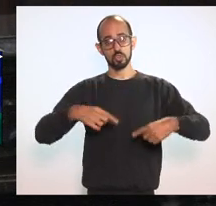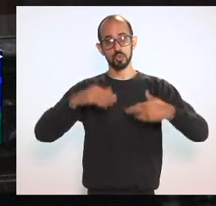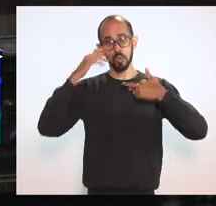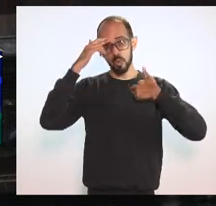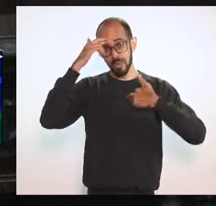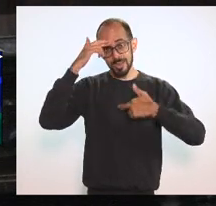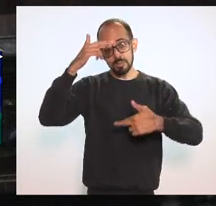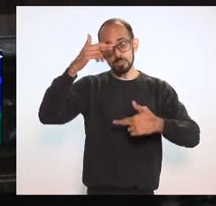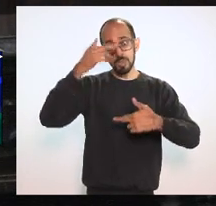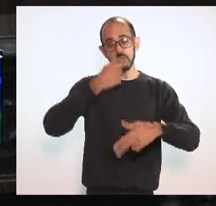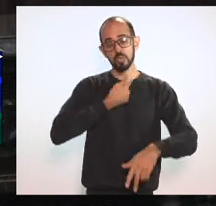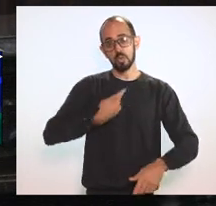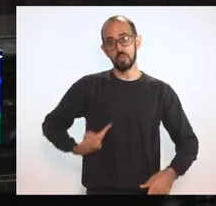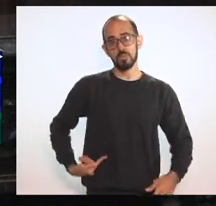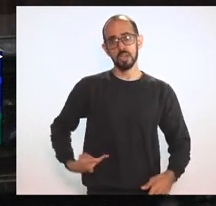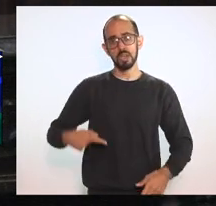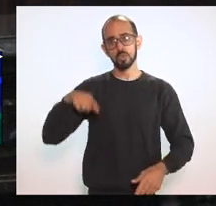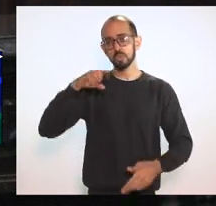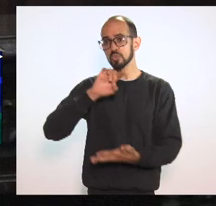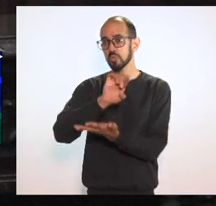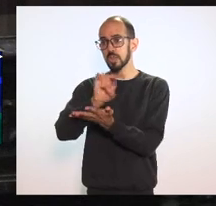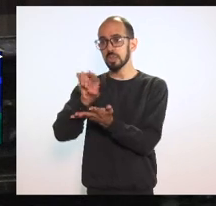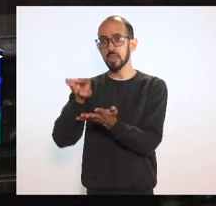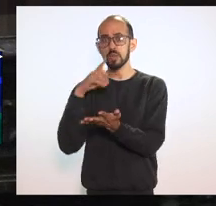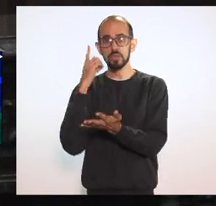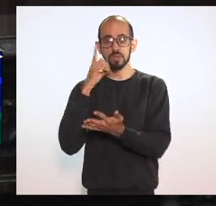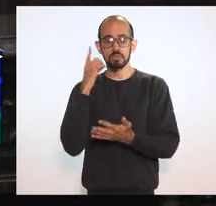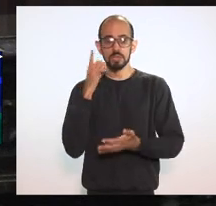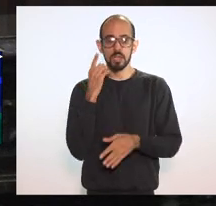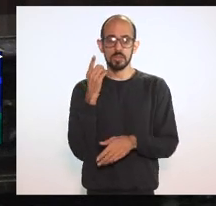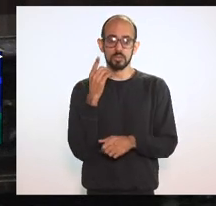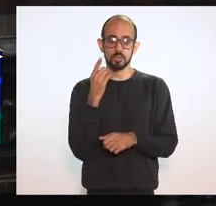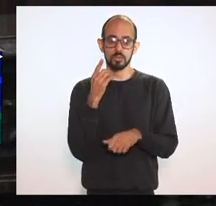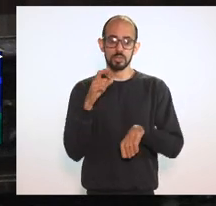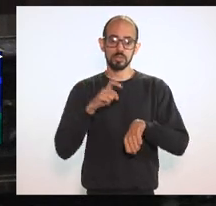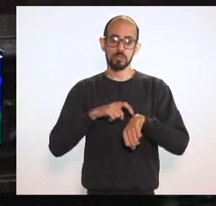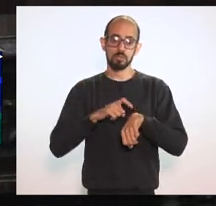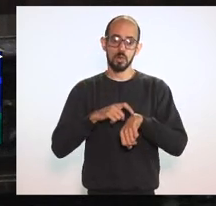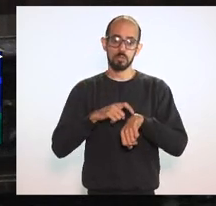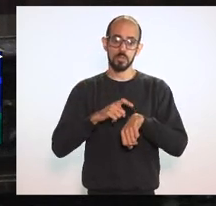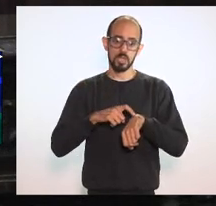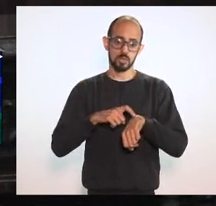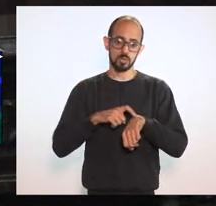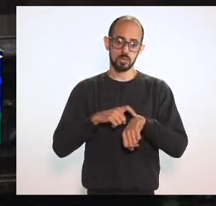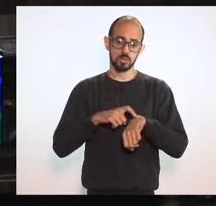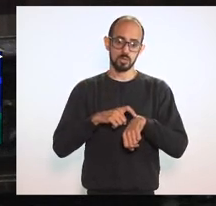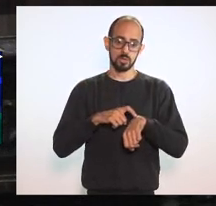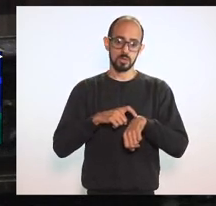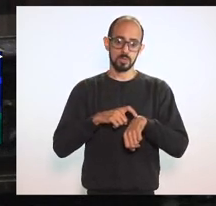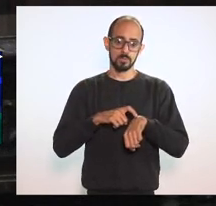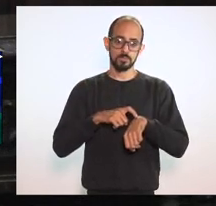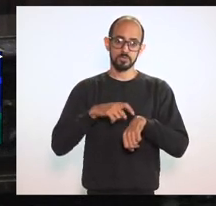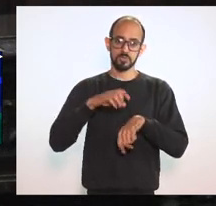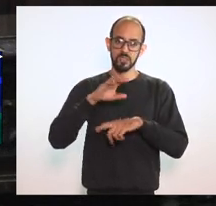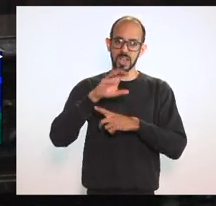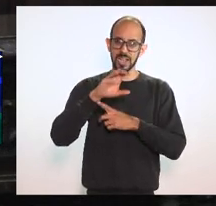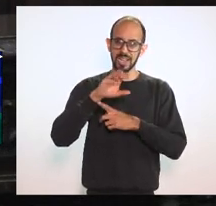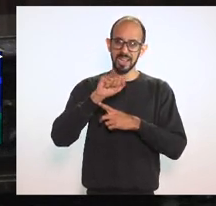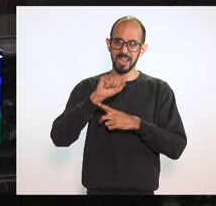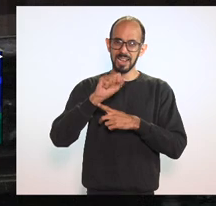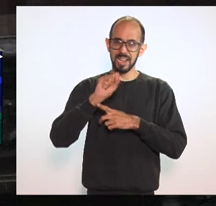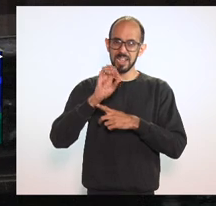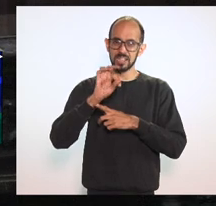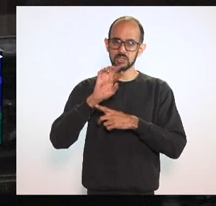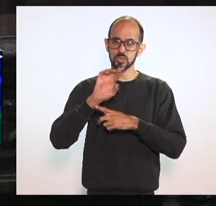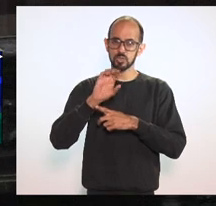respeito do governador Com estes parlamentares e este período ser tratado como Castro Folia é um desrespeito